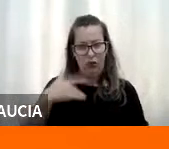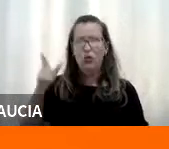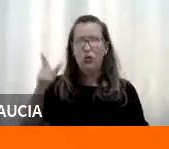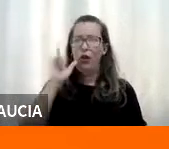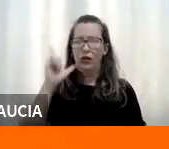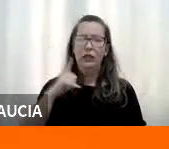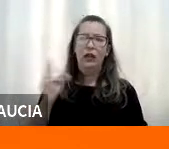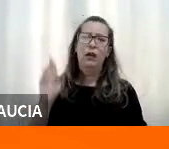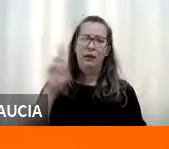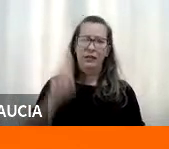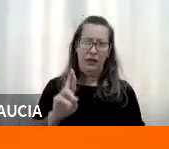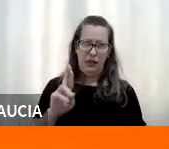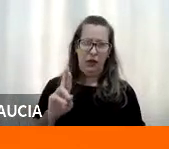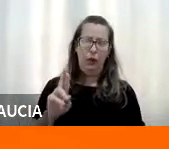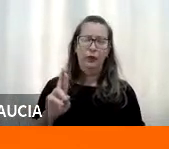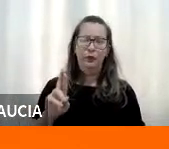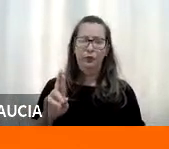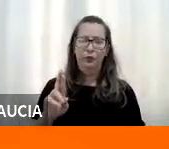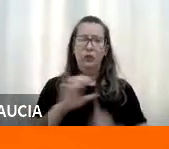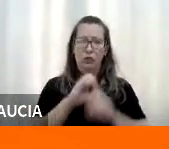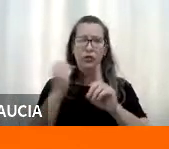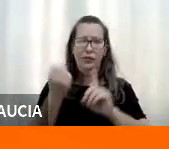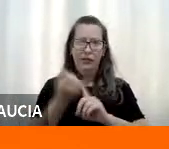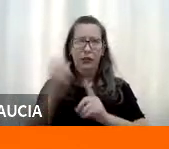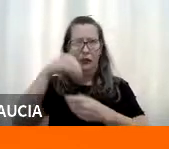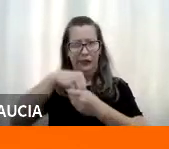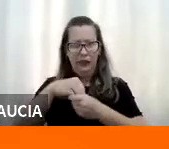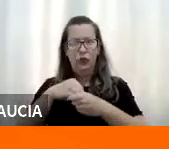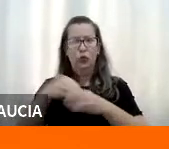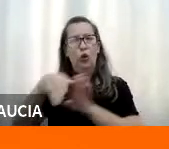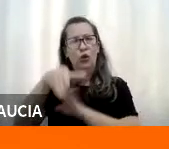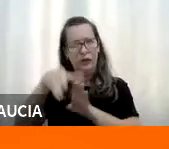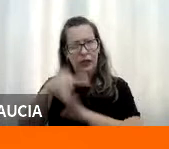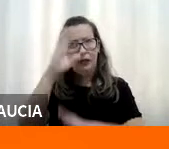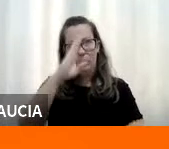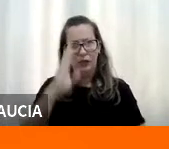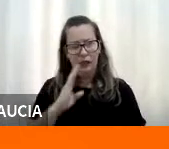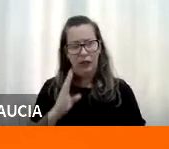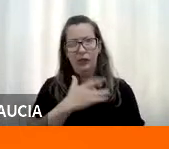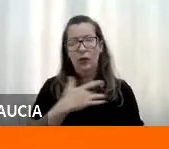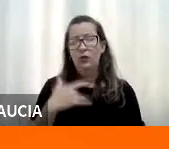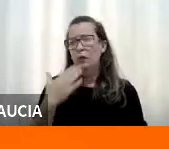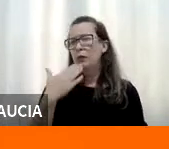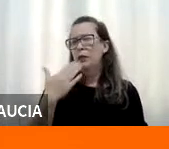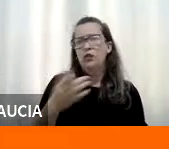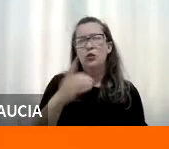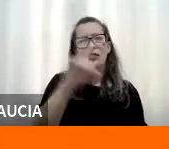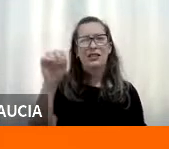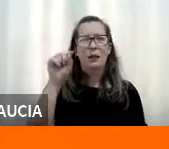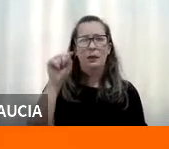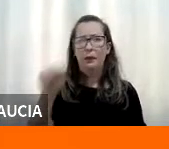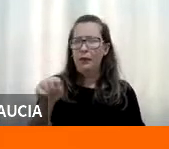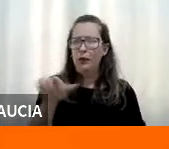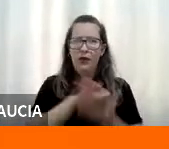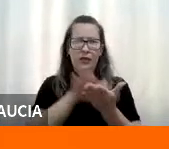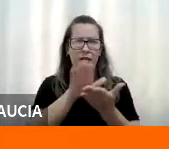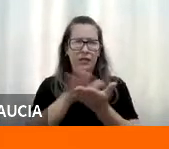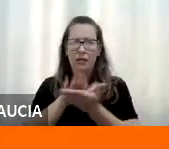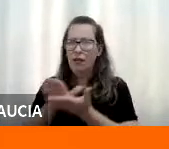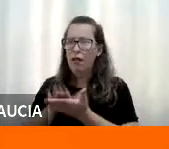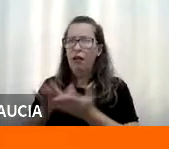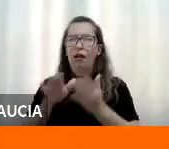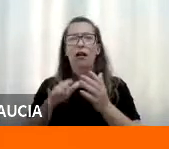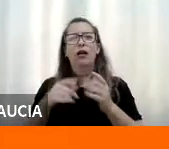representação social dentro do Conselho Nacional de Saúde, pedindo 100 mil exemplares e link para um monte de gente